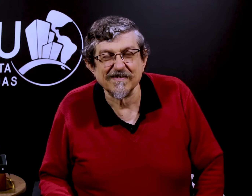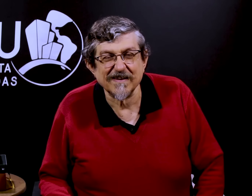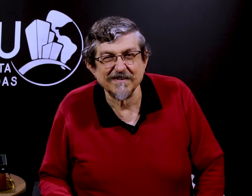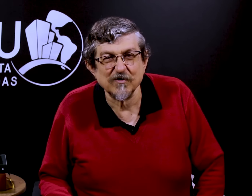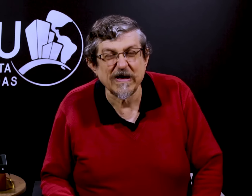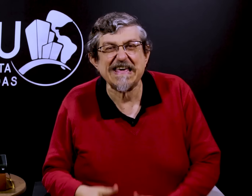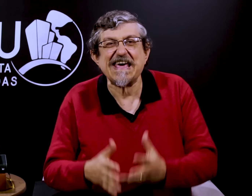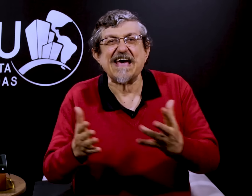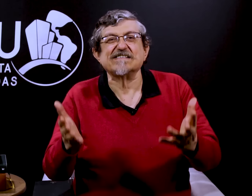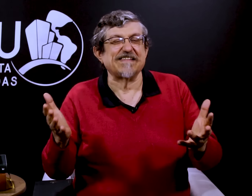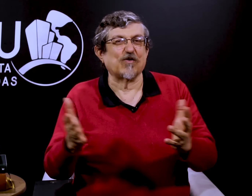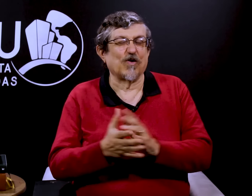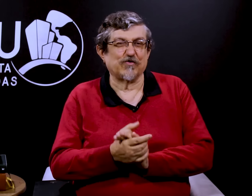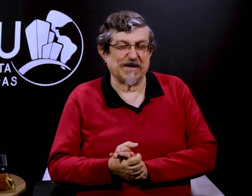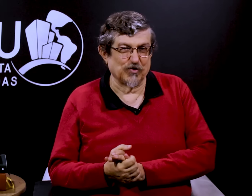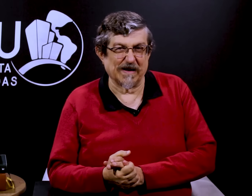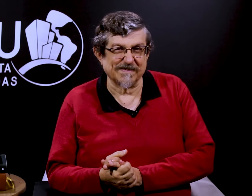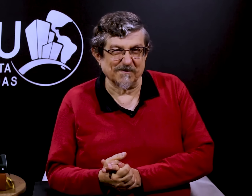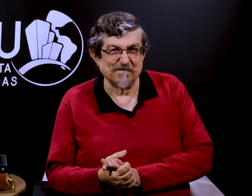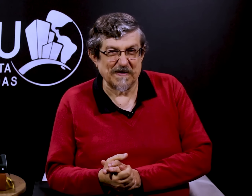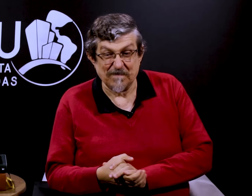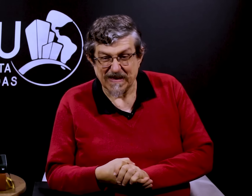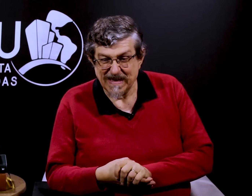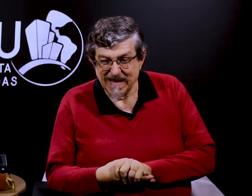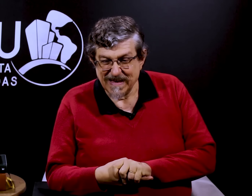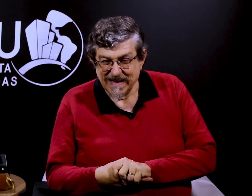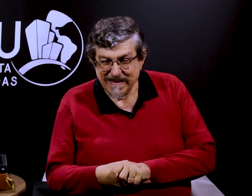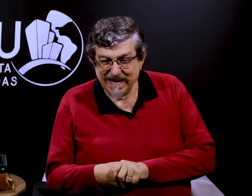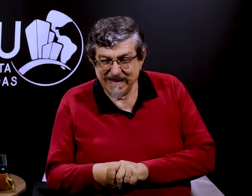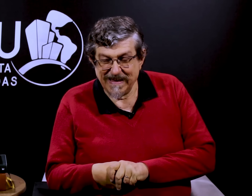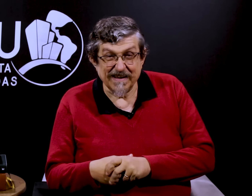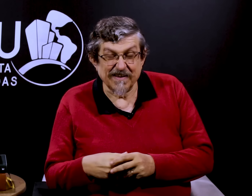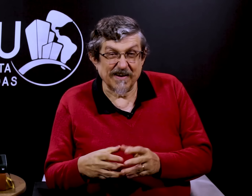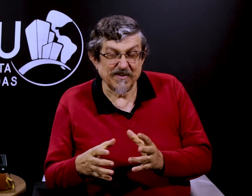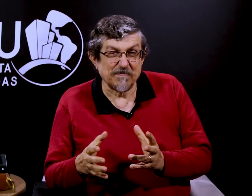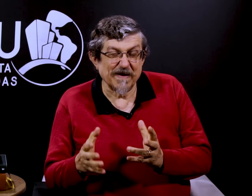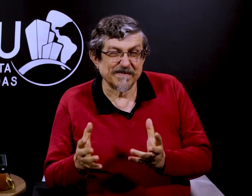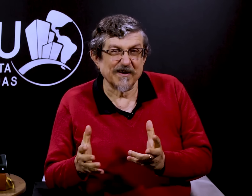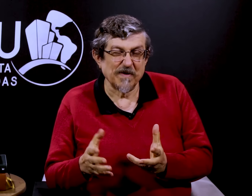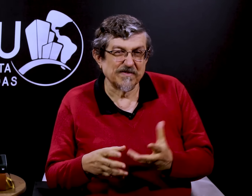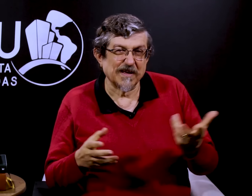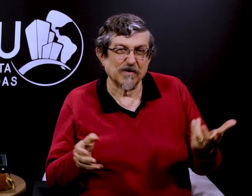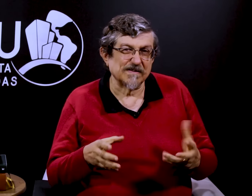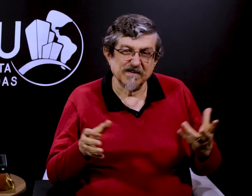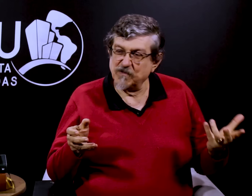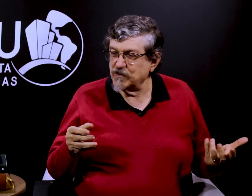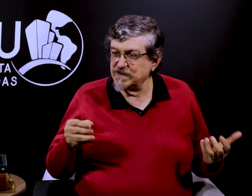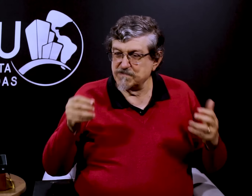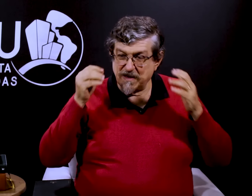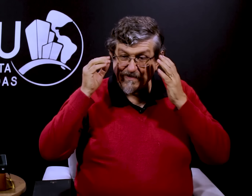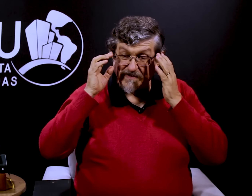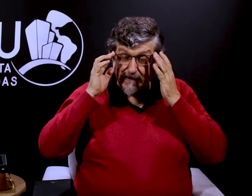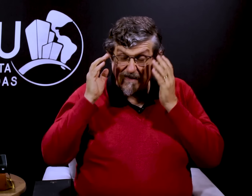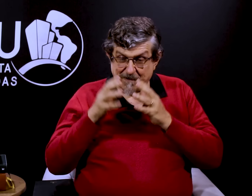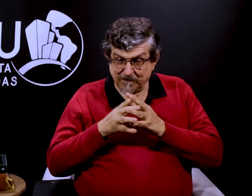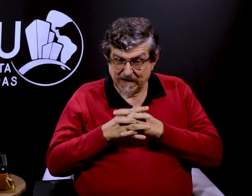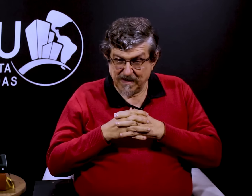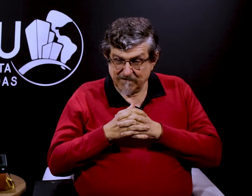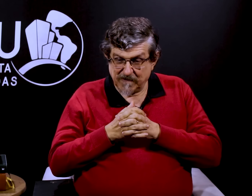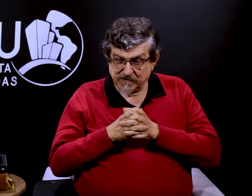história é essa? O que é esse negócio de adoração, né? E aí a gente pensa realmente que adoração é uma coisa meio assim